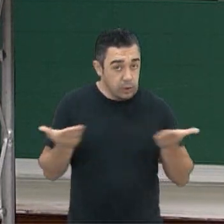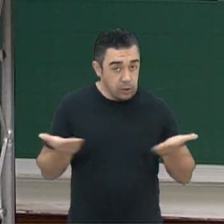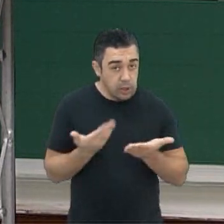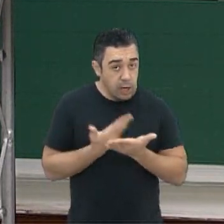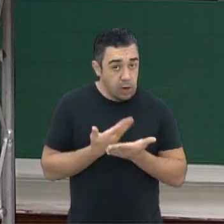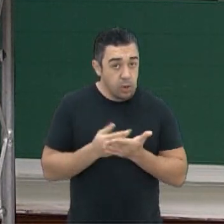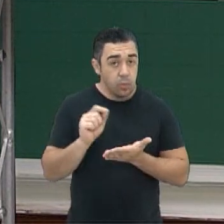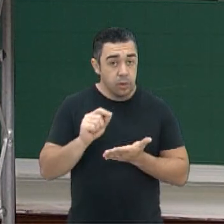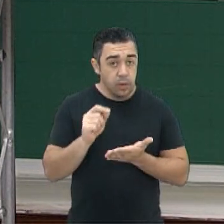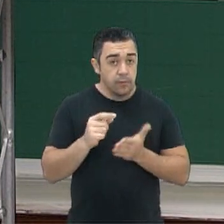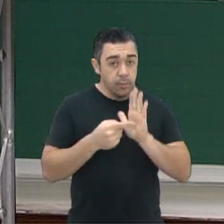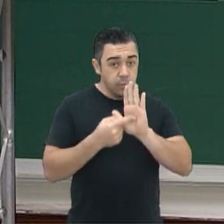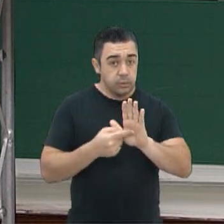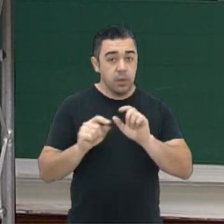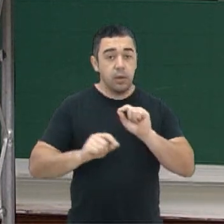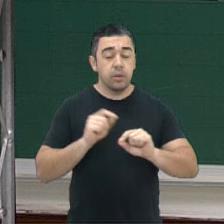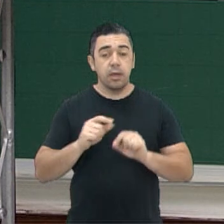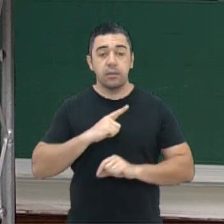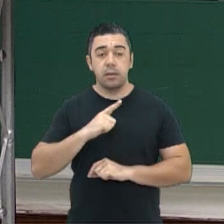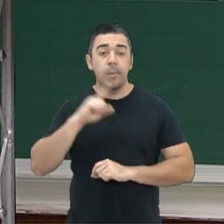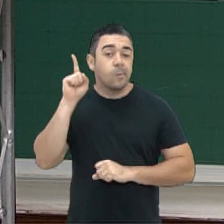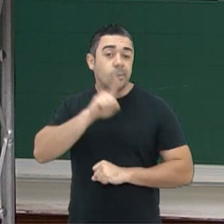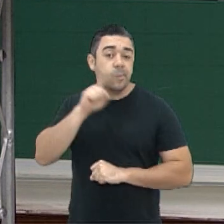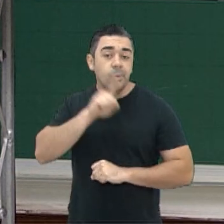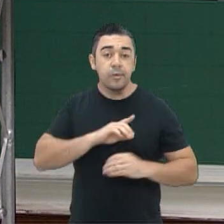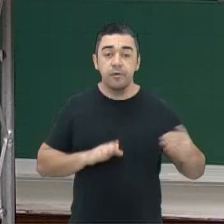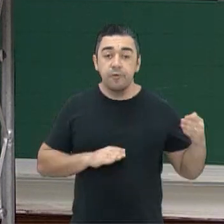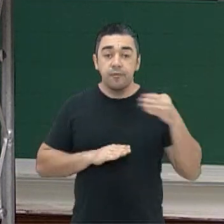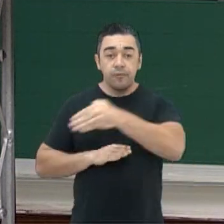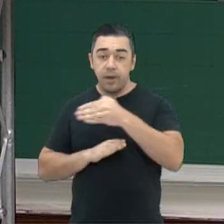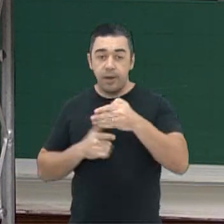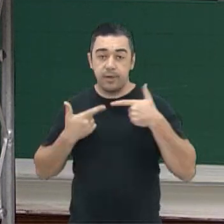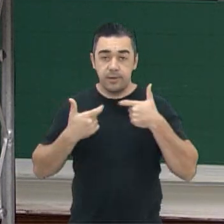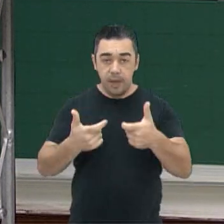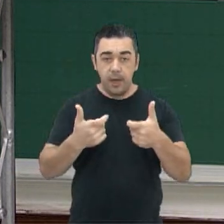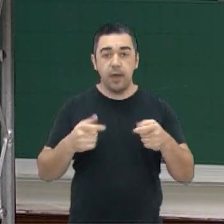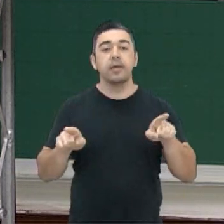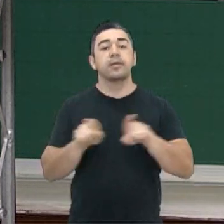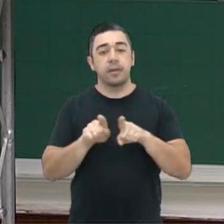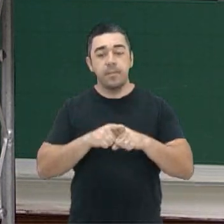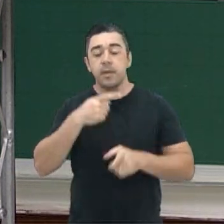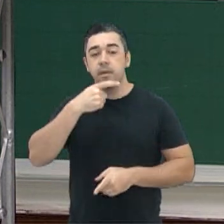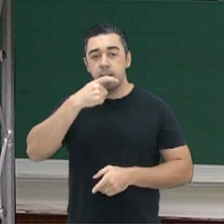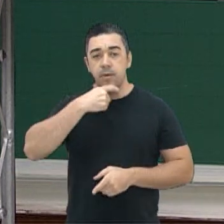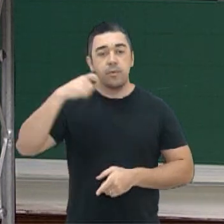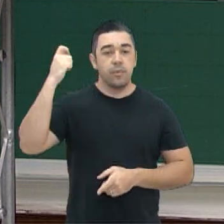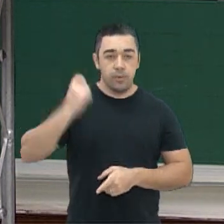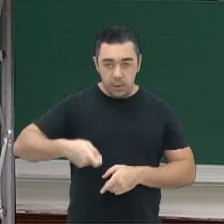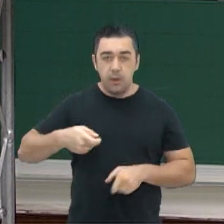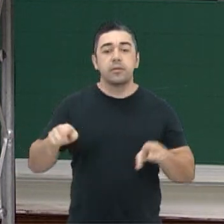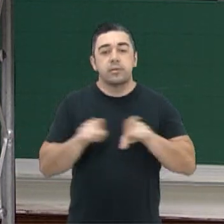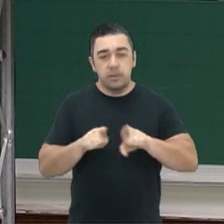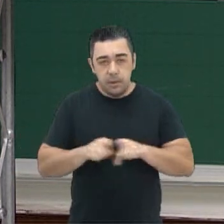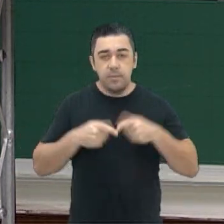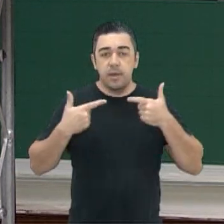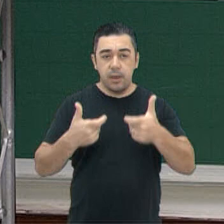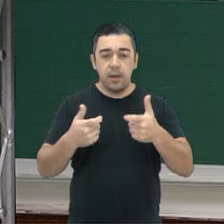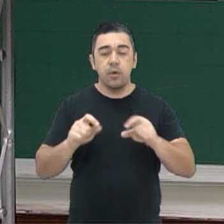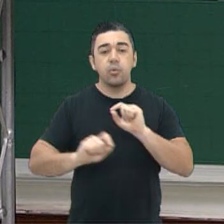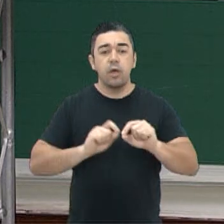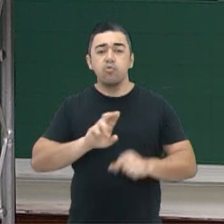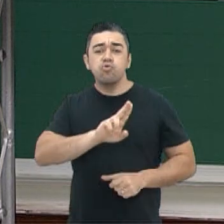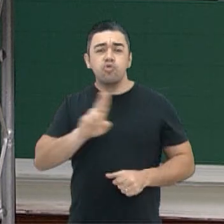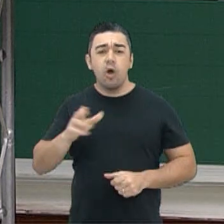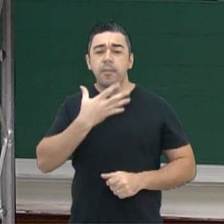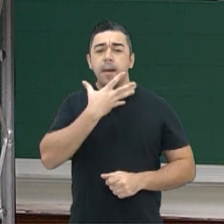para vocês aí, de onde vai para a guerra, Estados Unidos e União Soviética no conflito. É a próxima Operação Barbarossa, e dentro